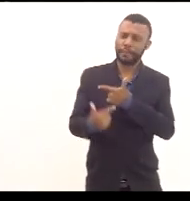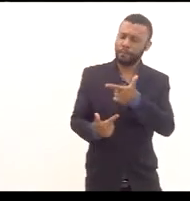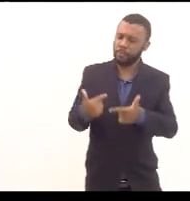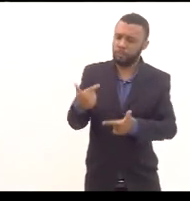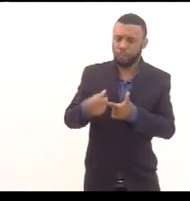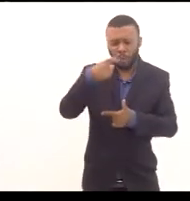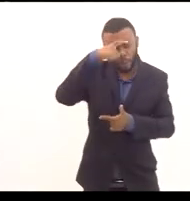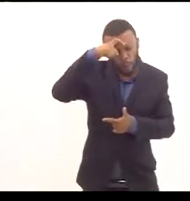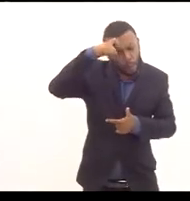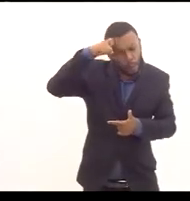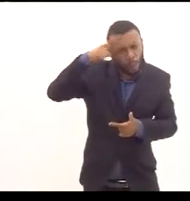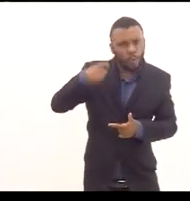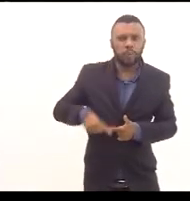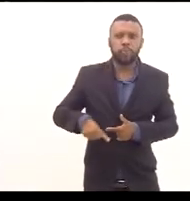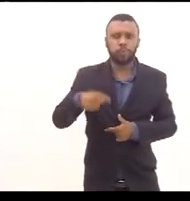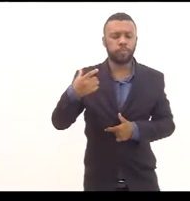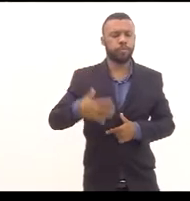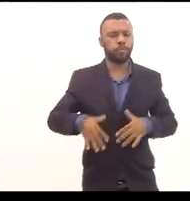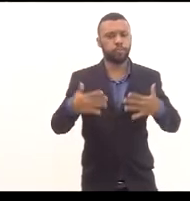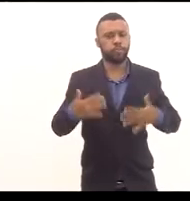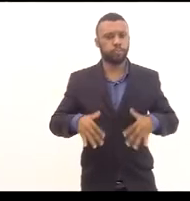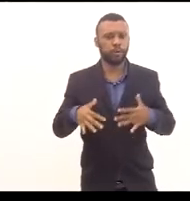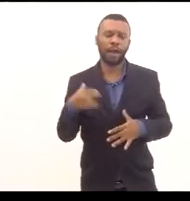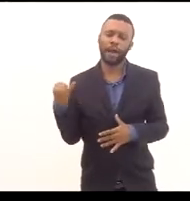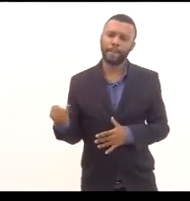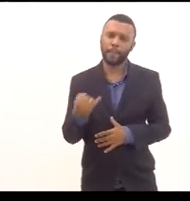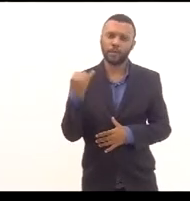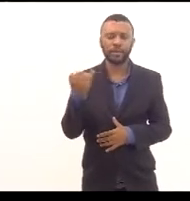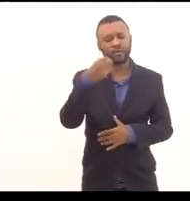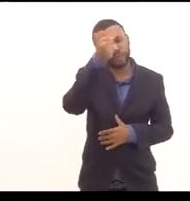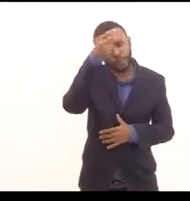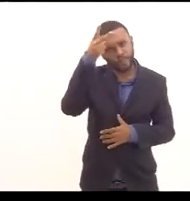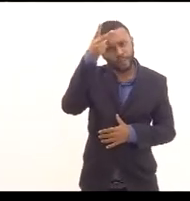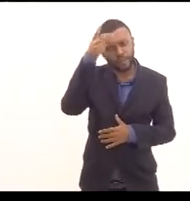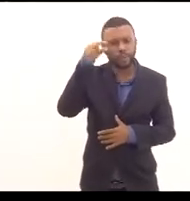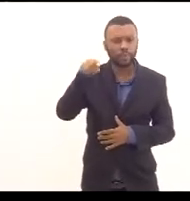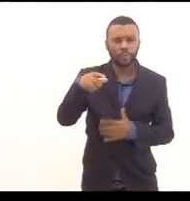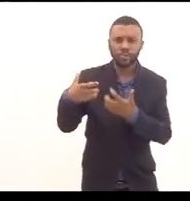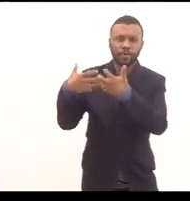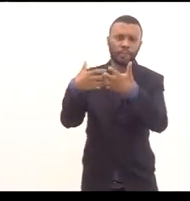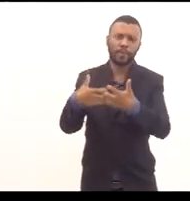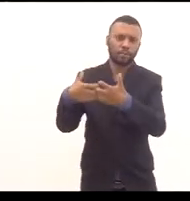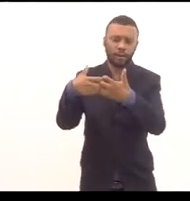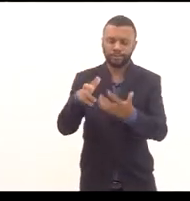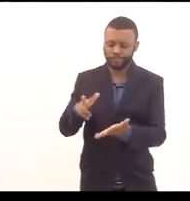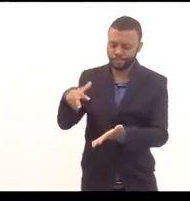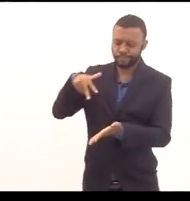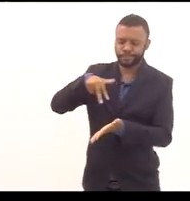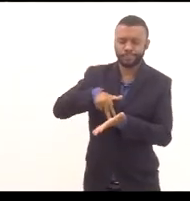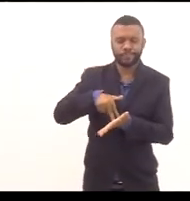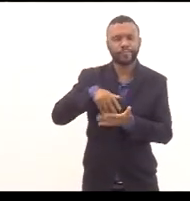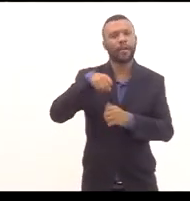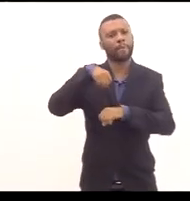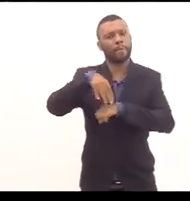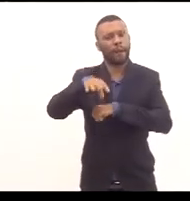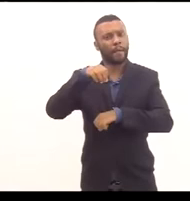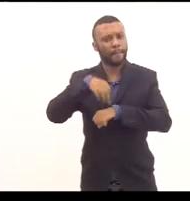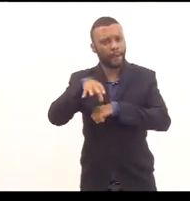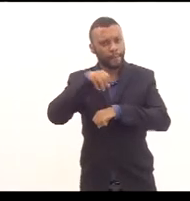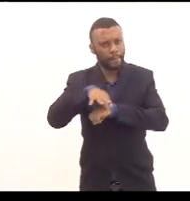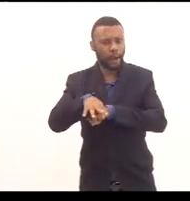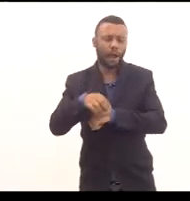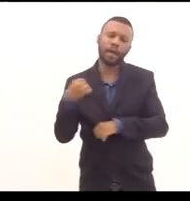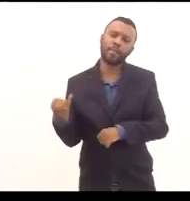e efetivamente eu acho que é importante que o município compareça e preste as informações necessárias